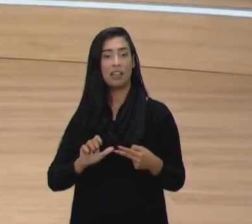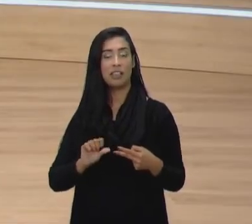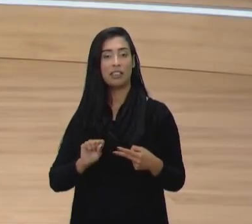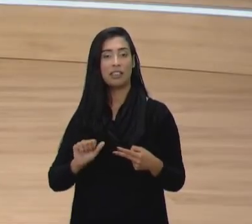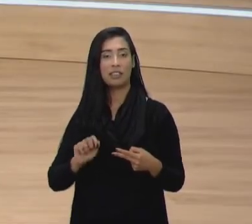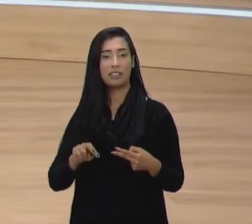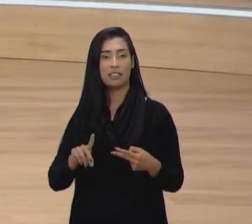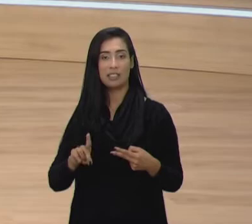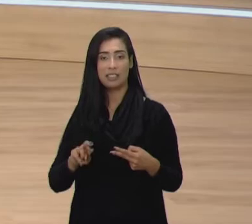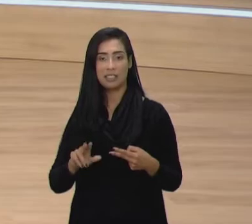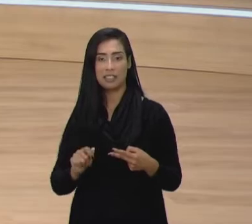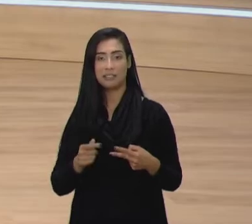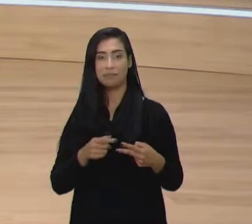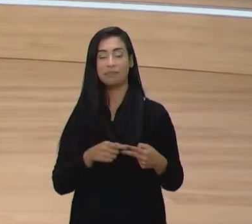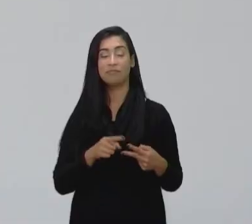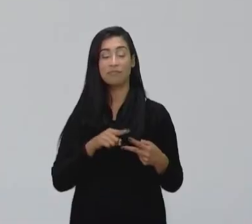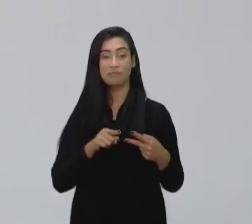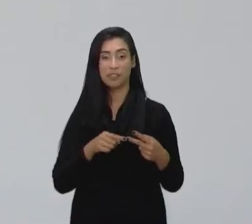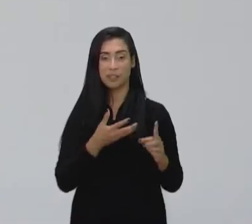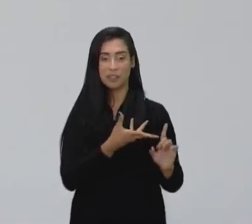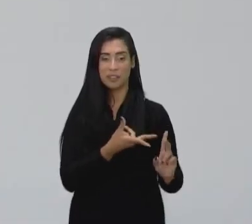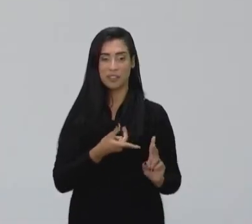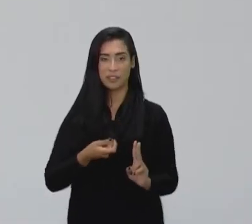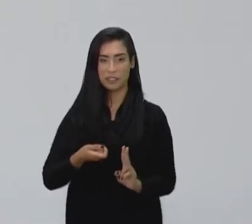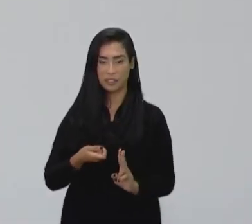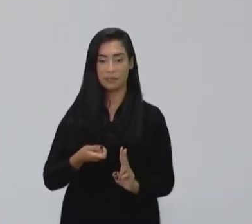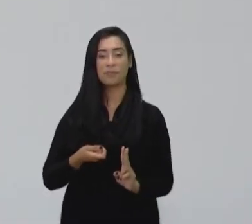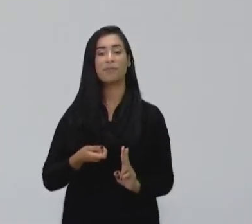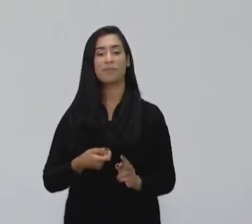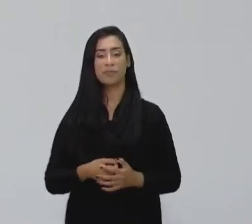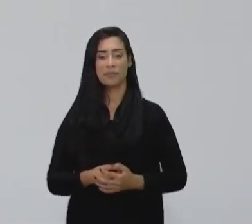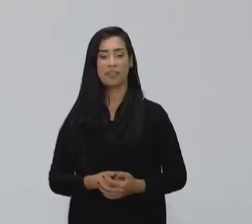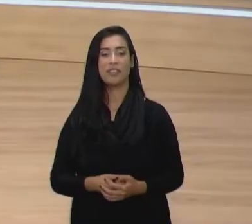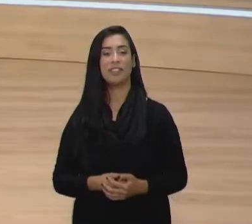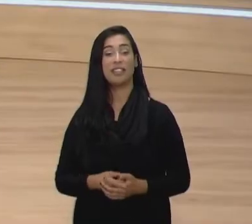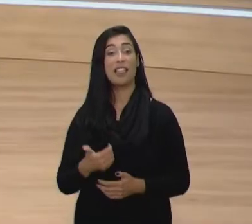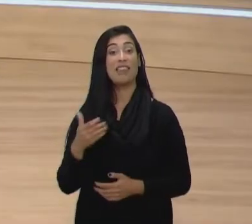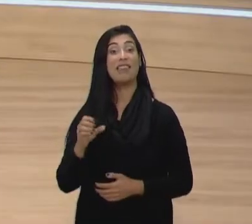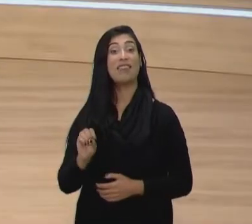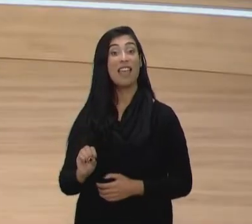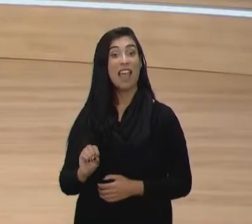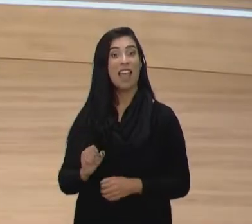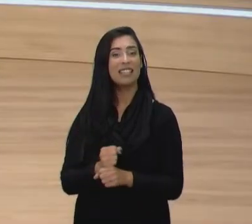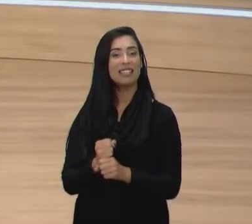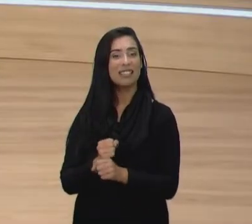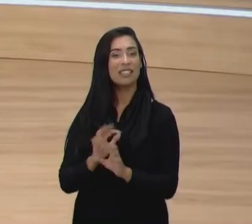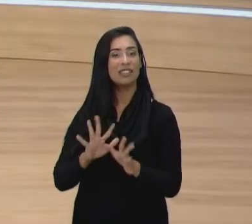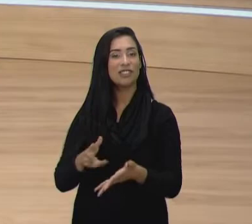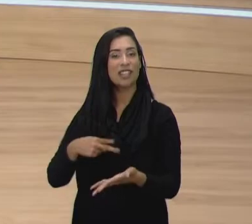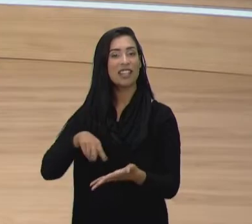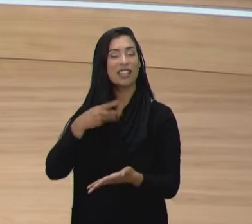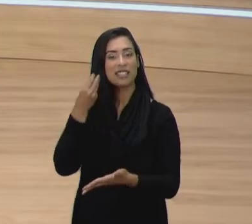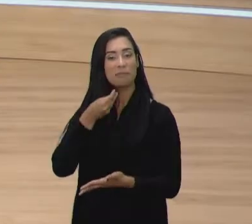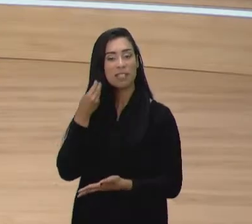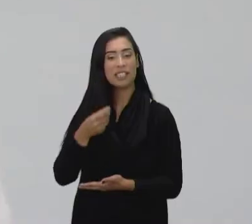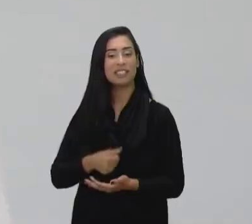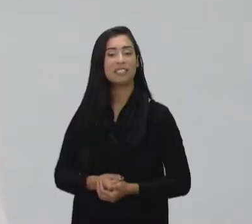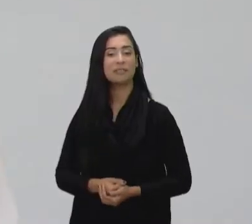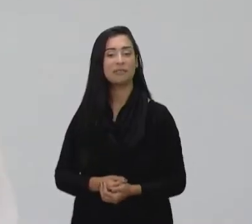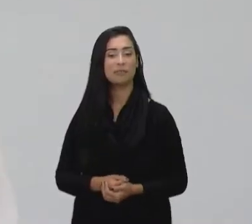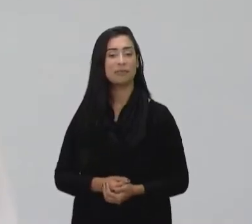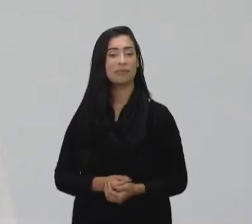Alessandra Mendes, sou professora de dança e danço há 10 anos. Eu sou Eduardo Carriel, sou professor de dança de salão e danço